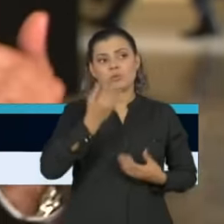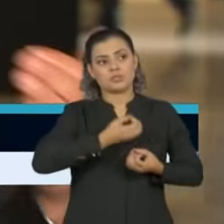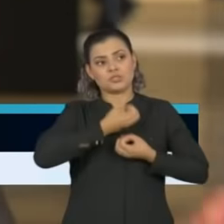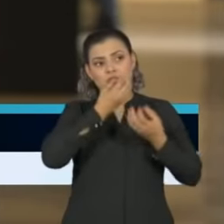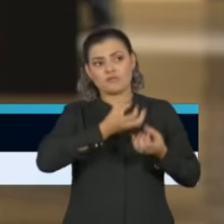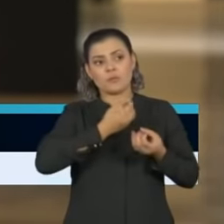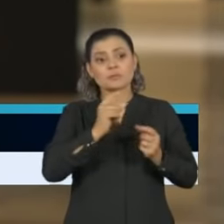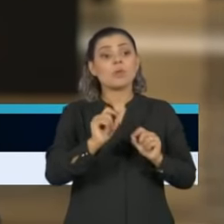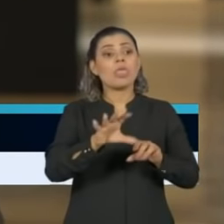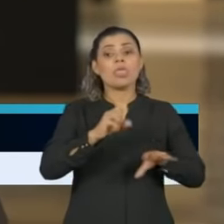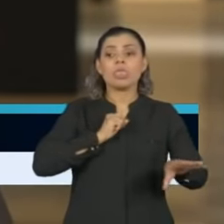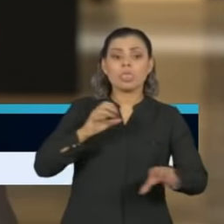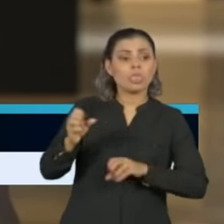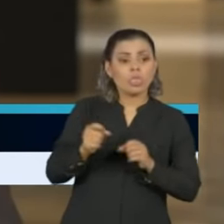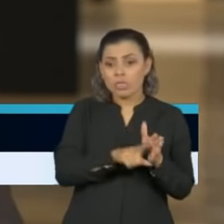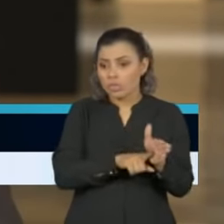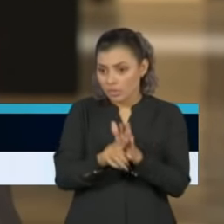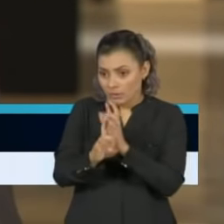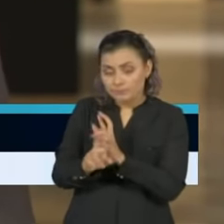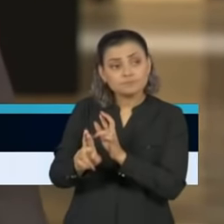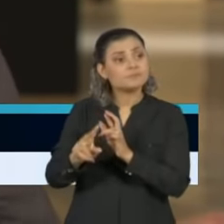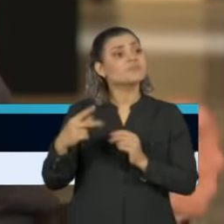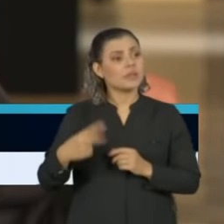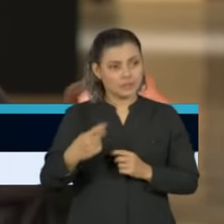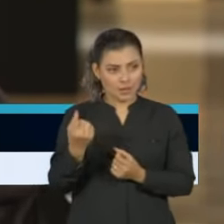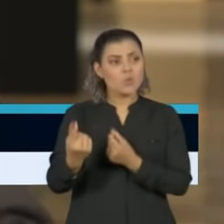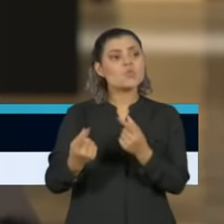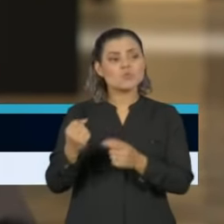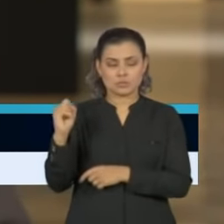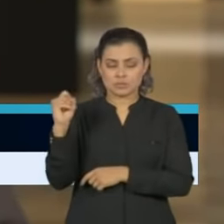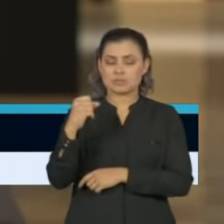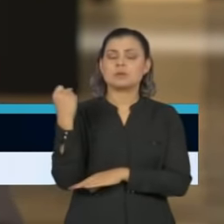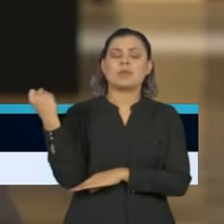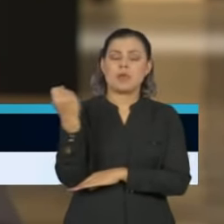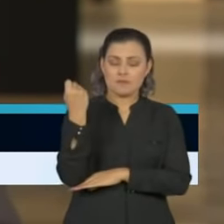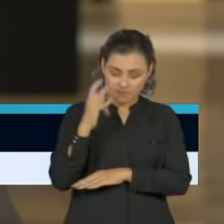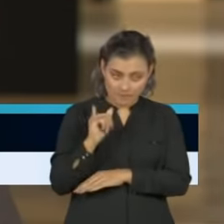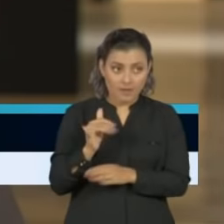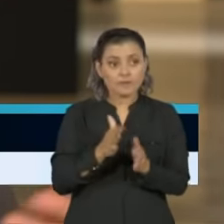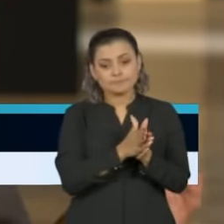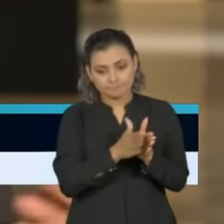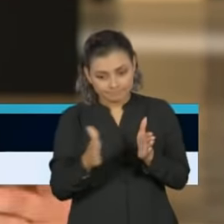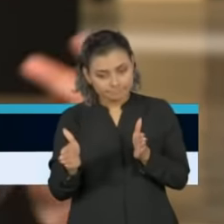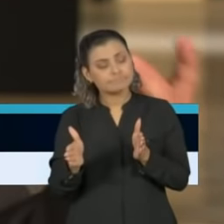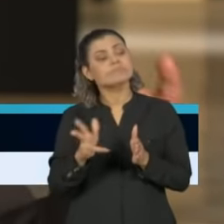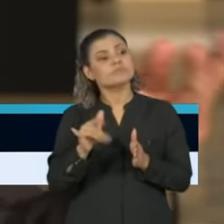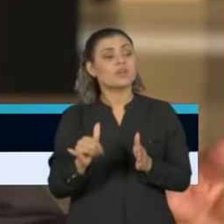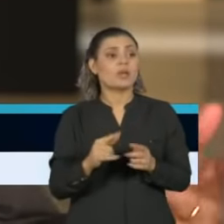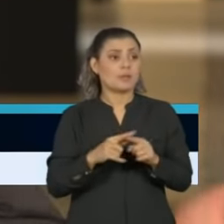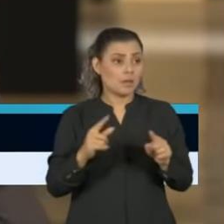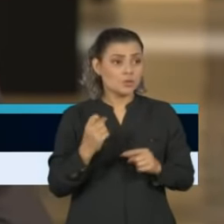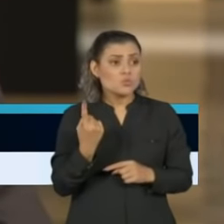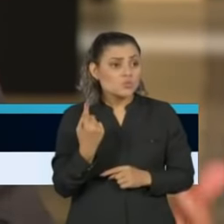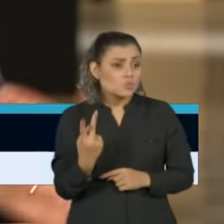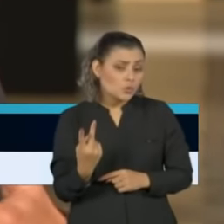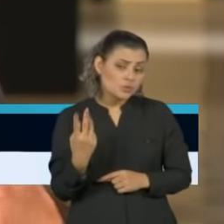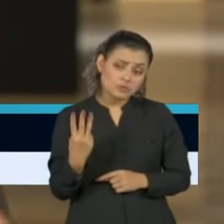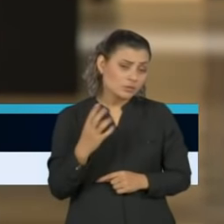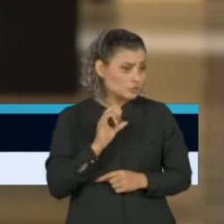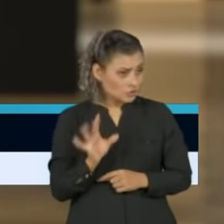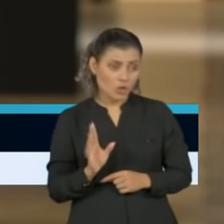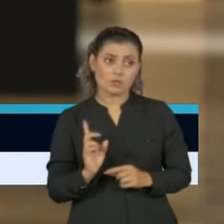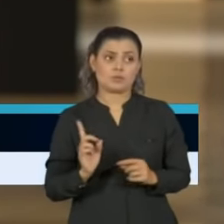que seguramente nós teremos doentes graves, seguramente estamos tendo doentes graves, e não é a referência de um, ou dois ou três que